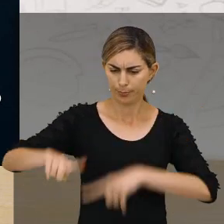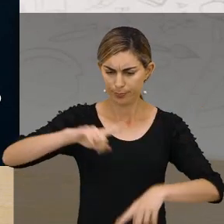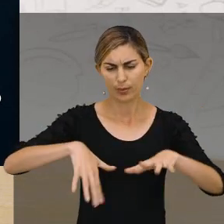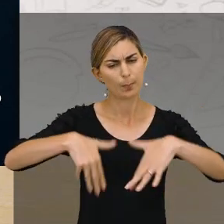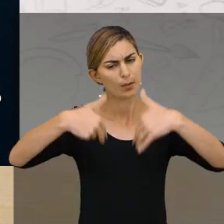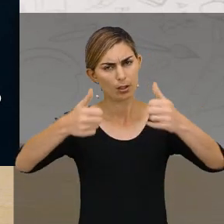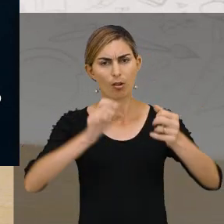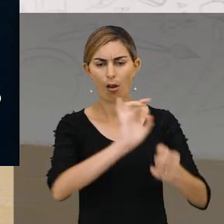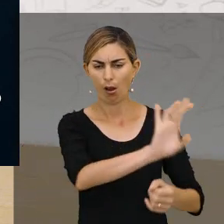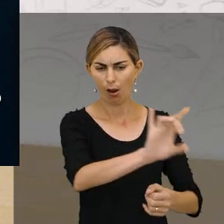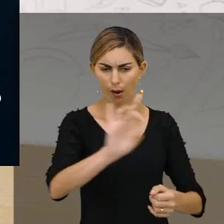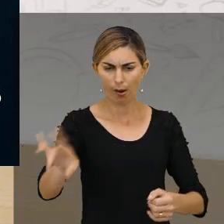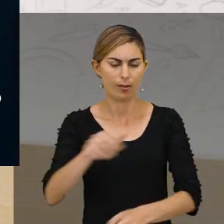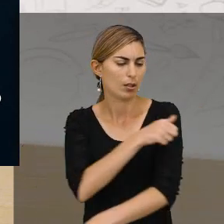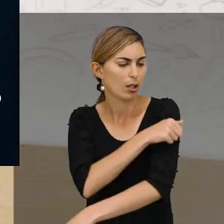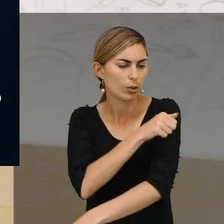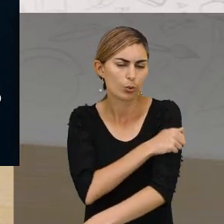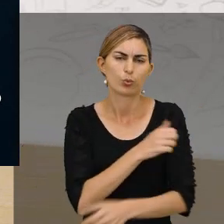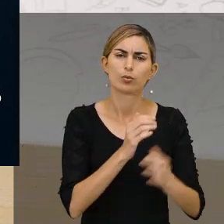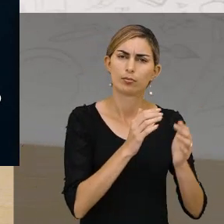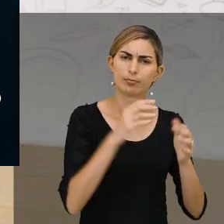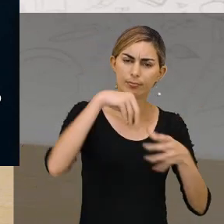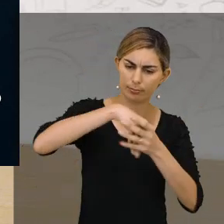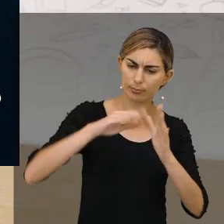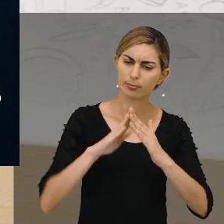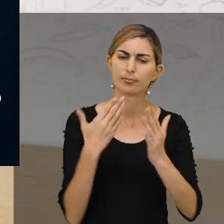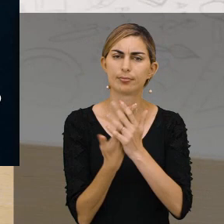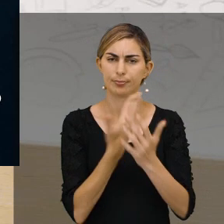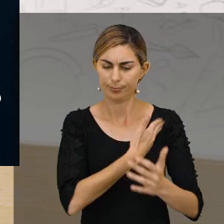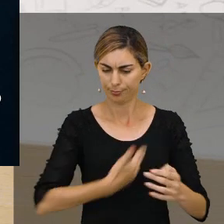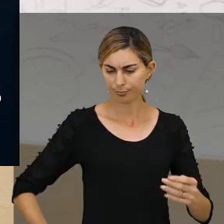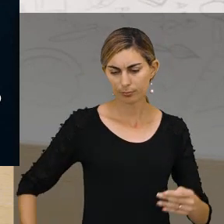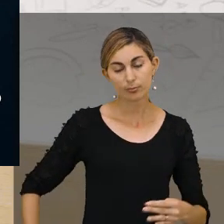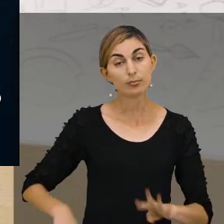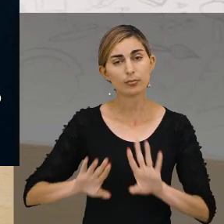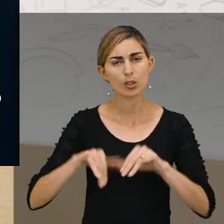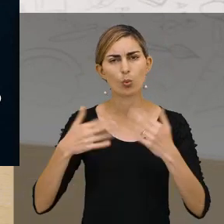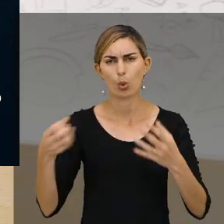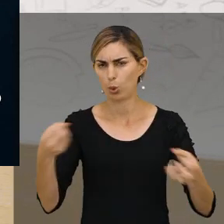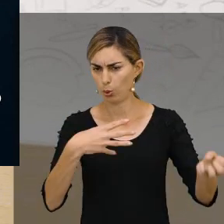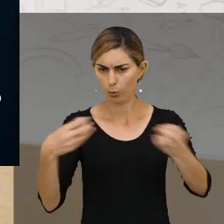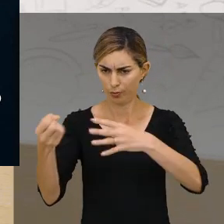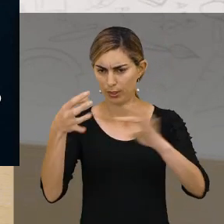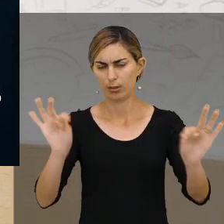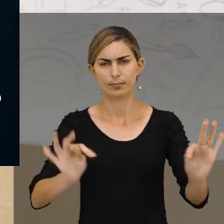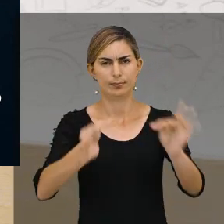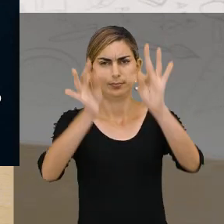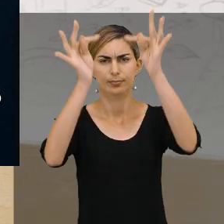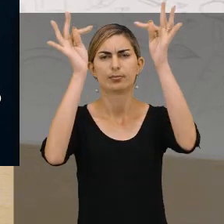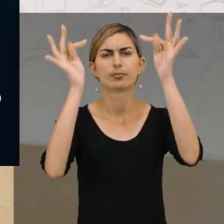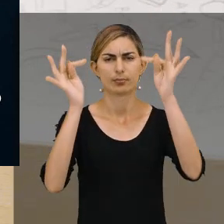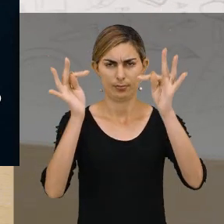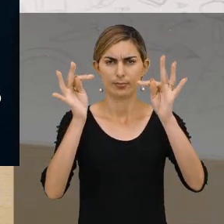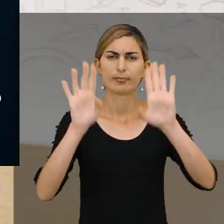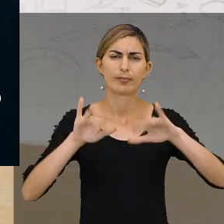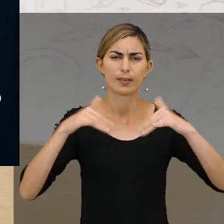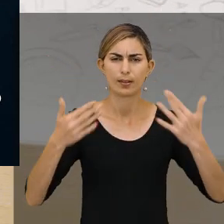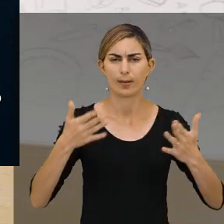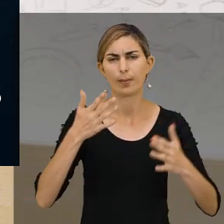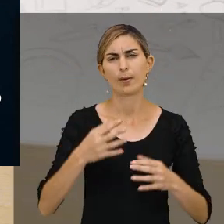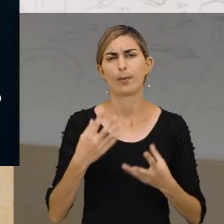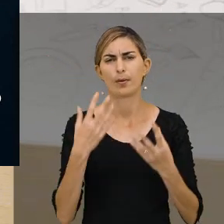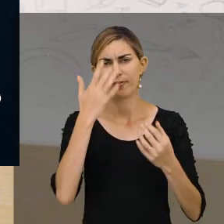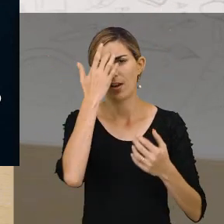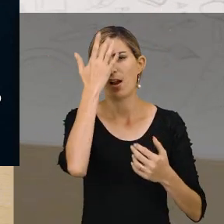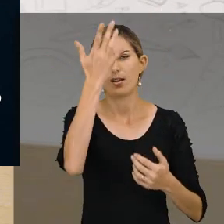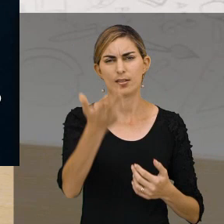melhor a situação de cada aluno na escola pública. Então, com as novidades tecnológicas,